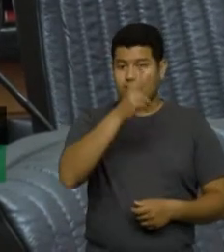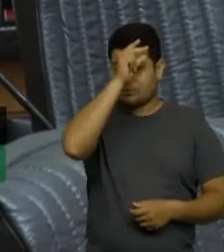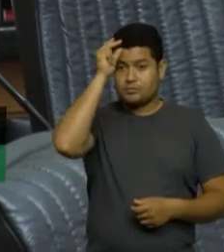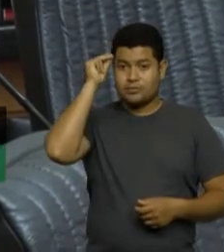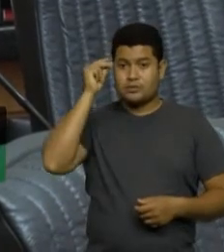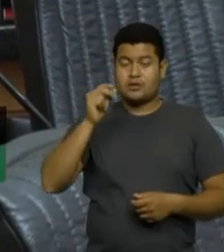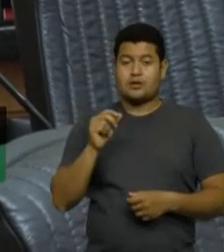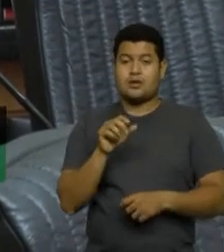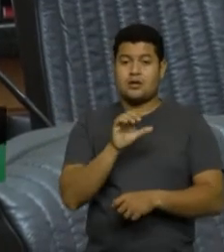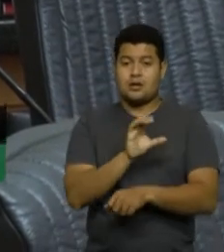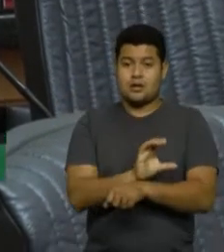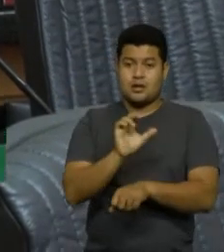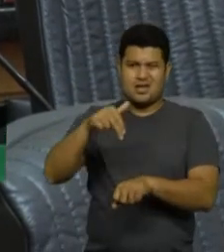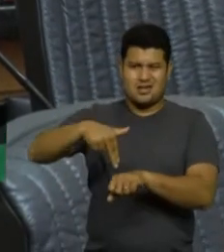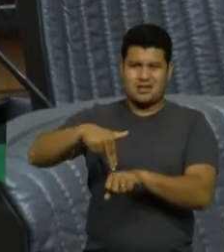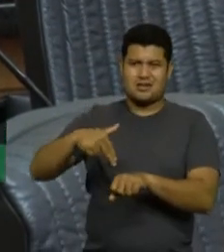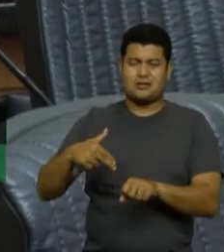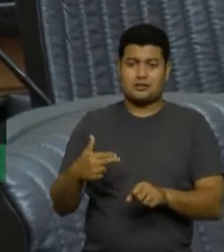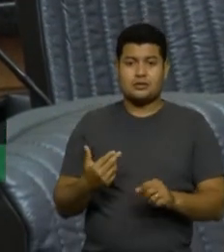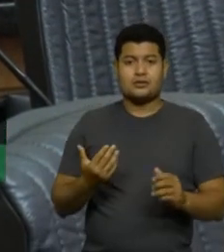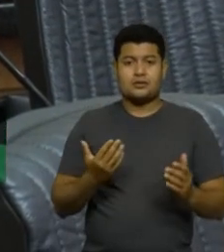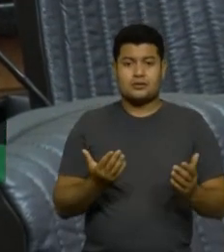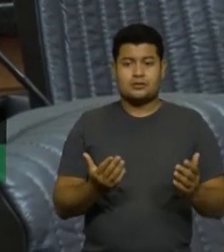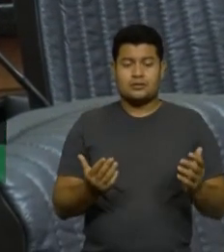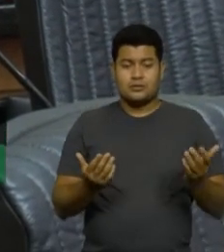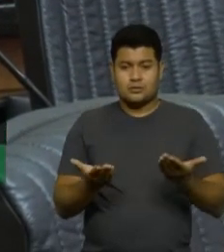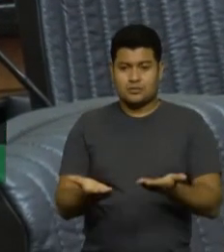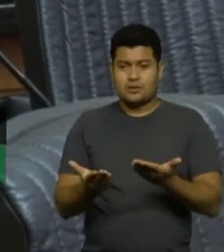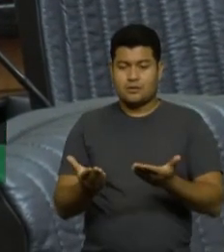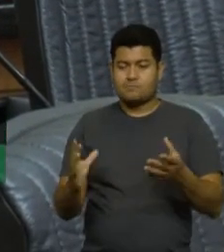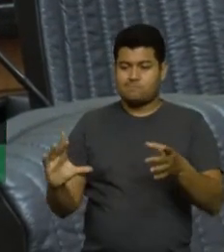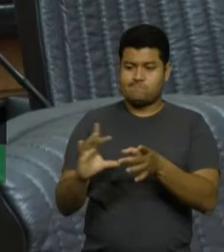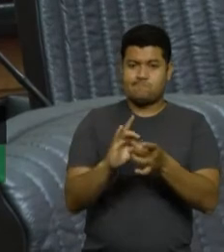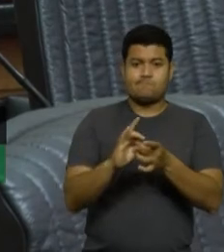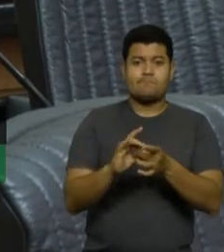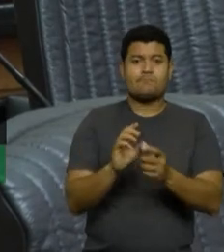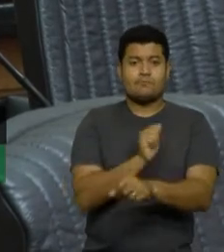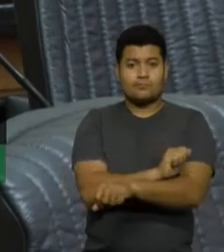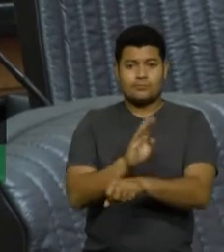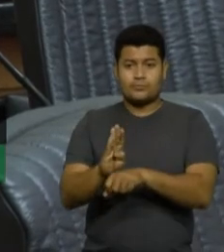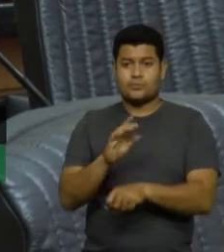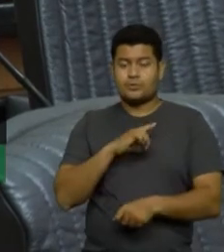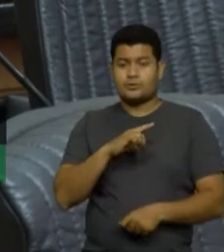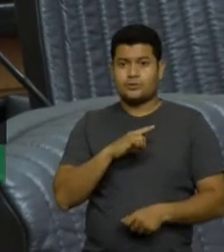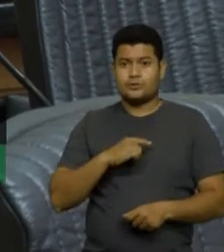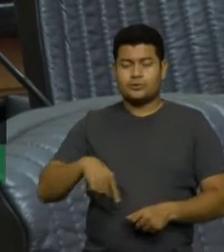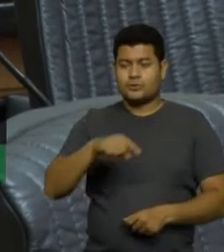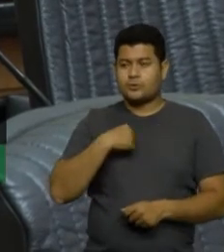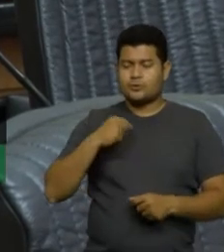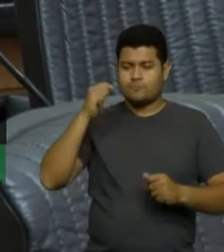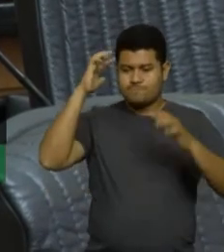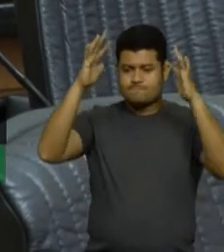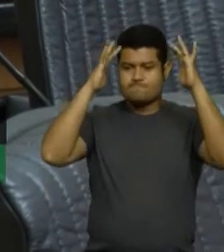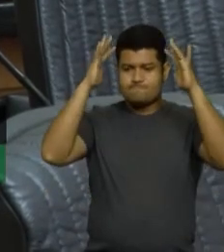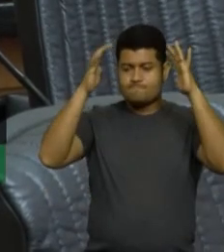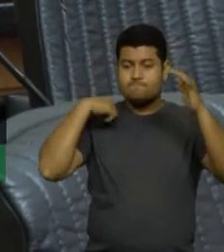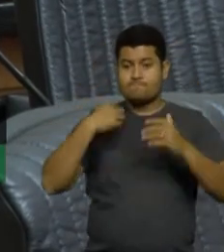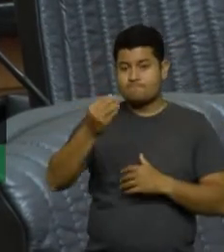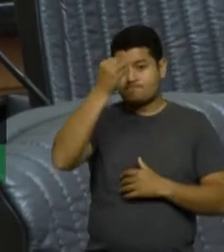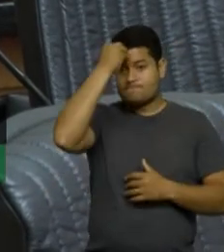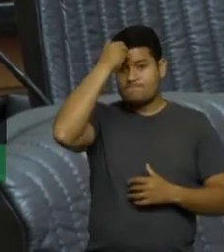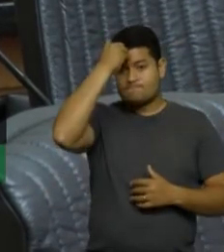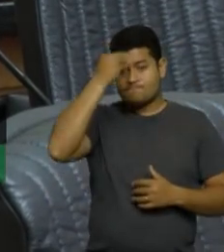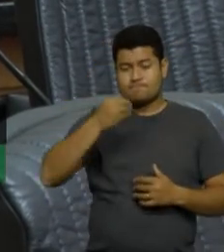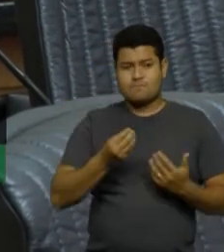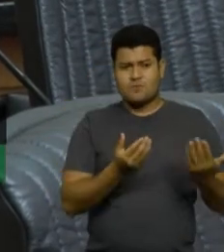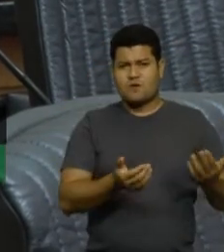pertencia a Campos Novos. Então, ela já está cravada na nossa mente pelas palavras do nosso deputado com tantos